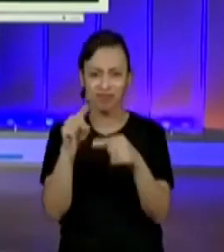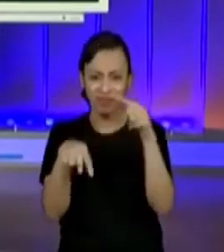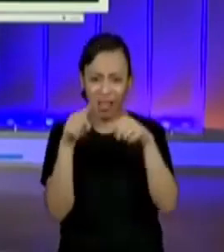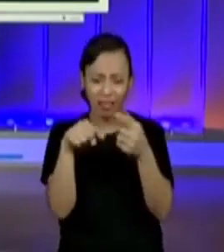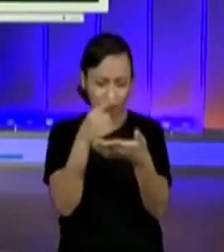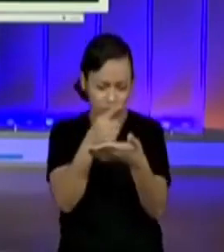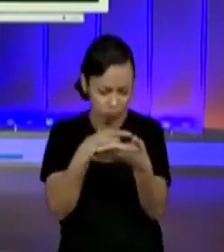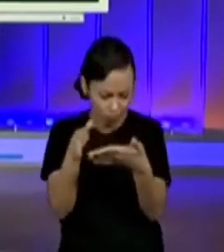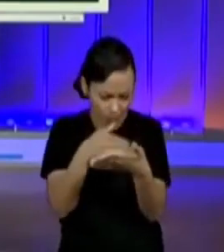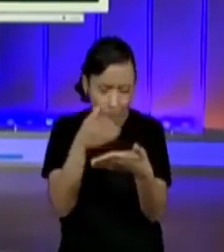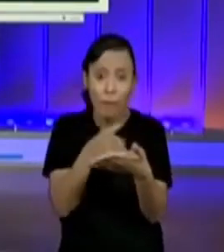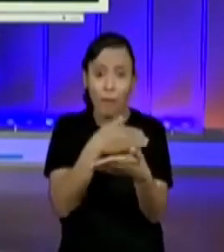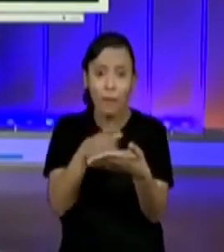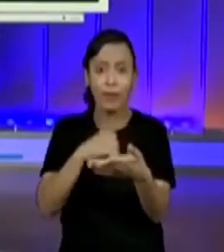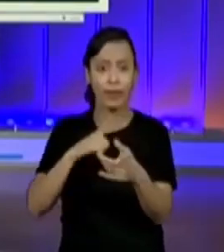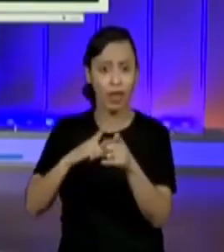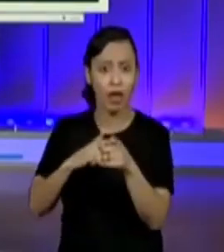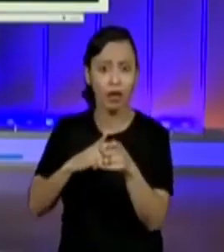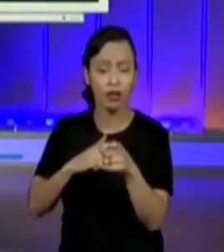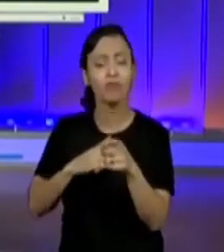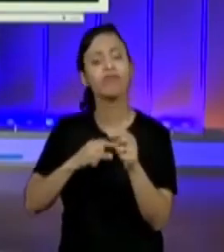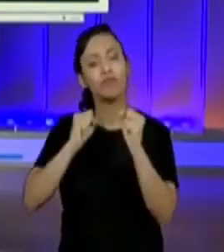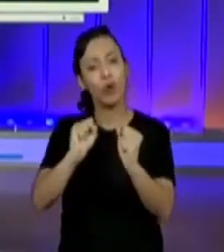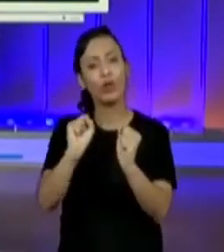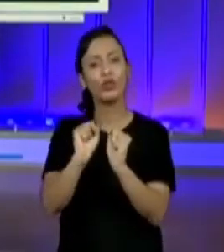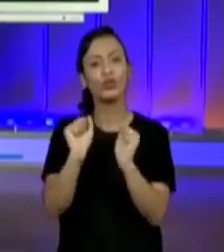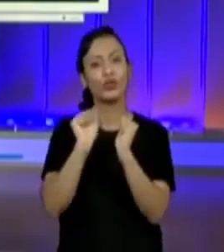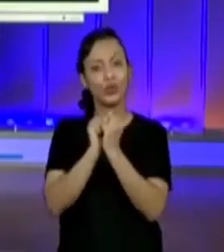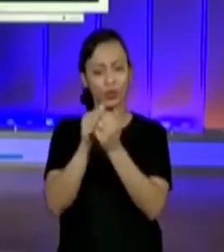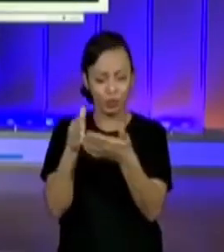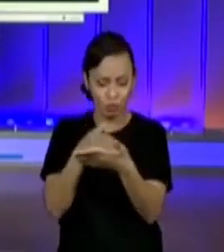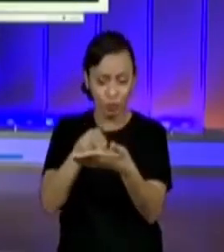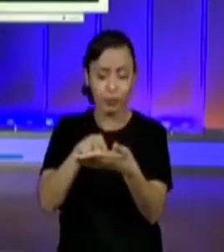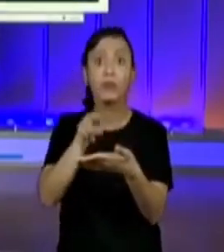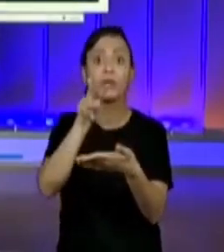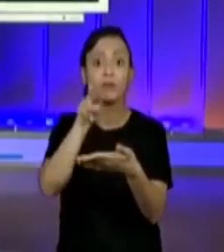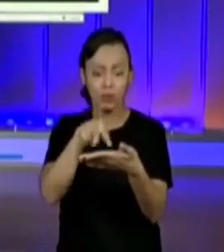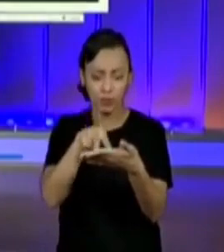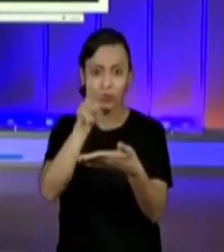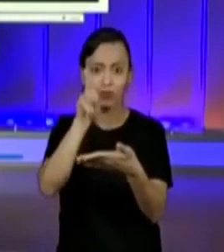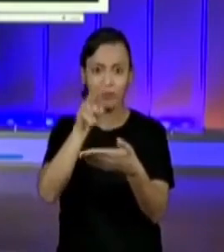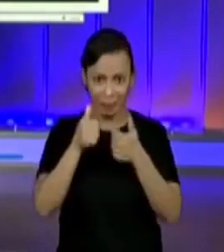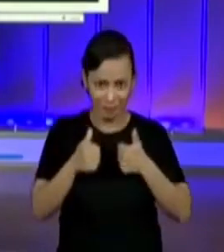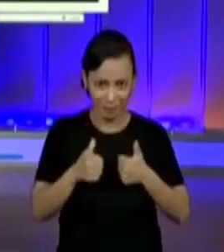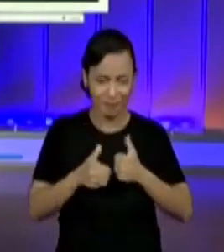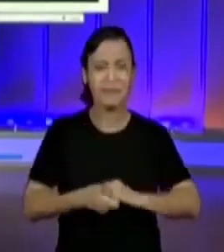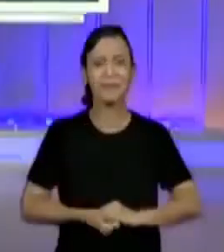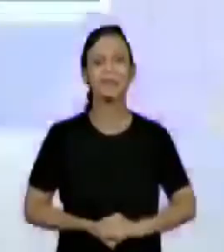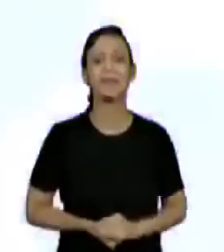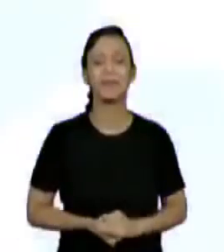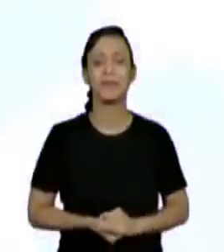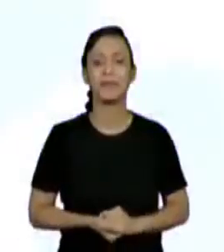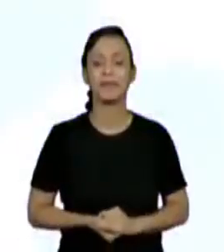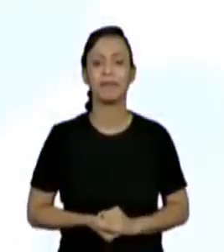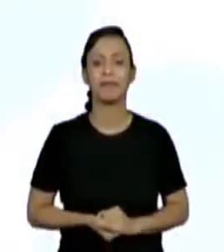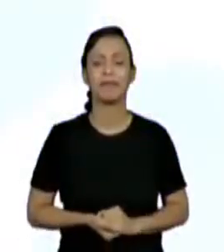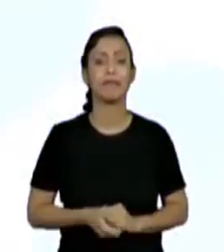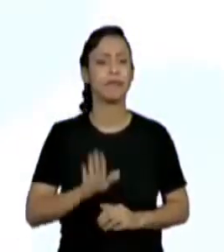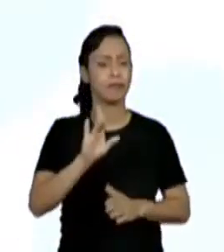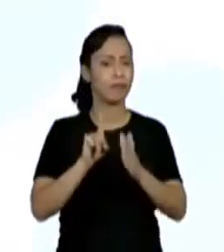fazer o acompanhamento Esse aí foi o nosso aquecimento para atividade vamos lá